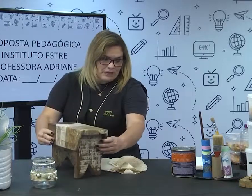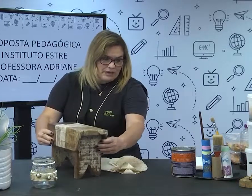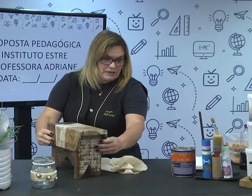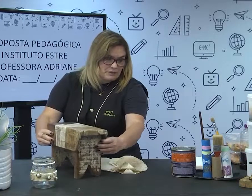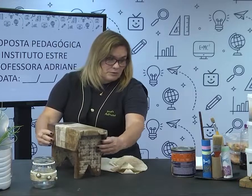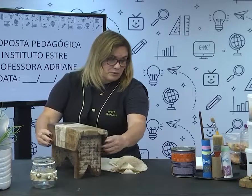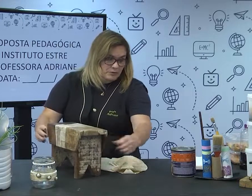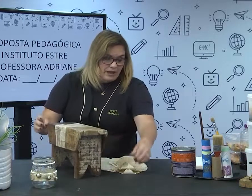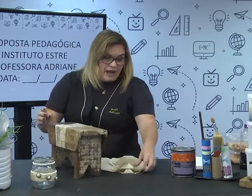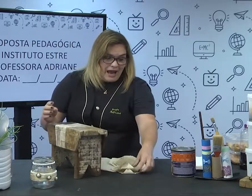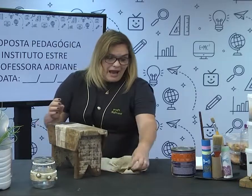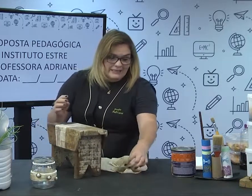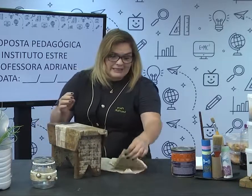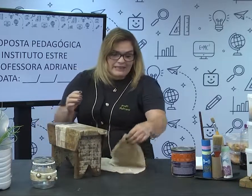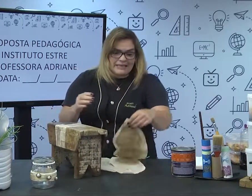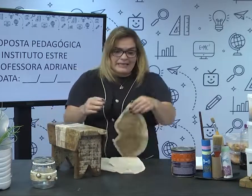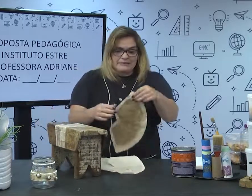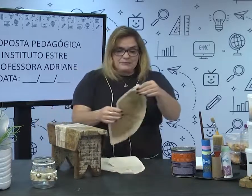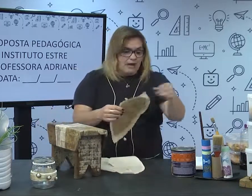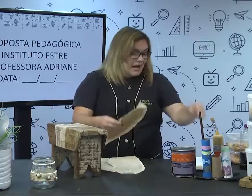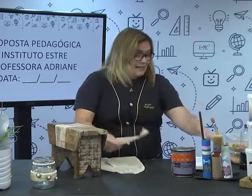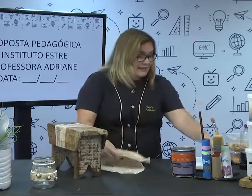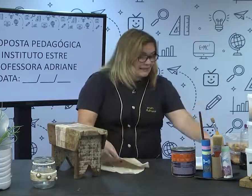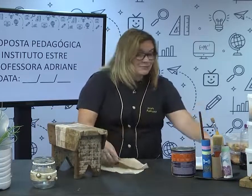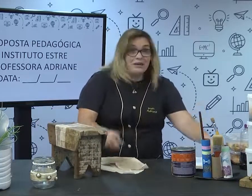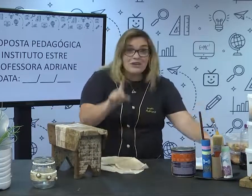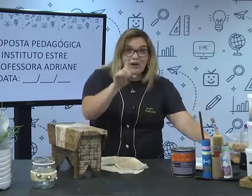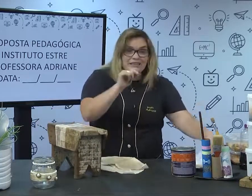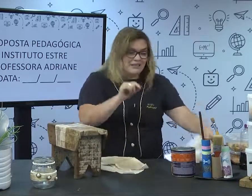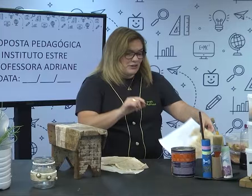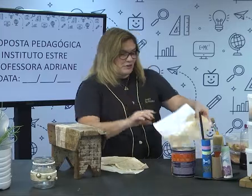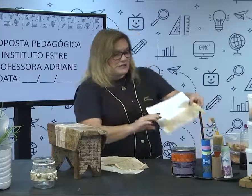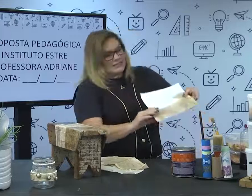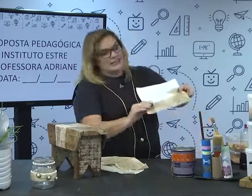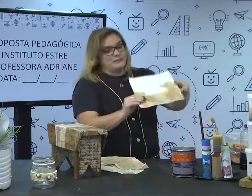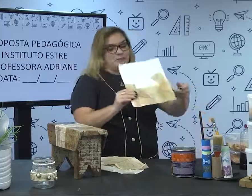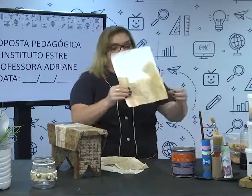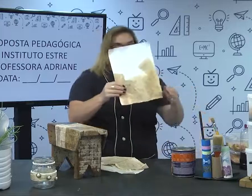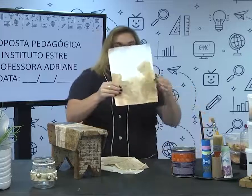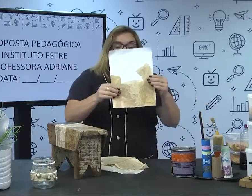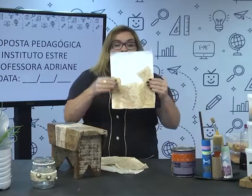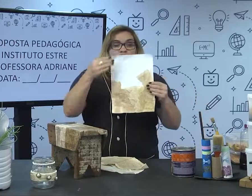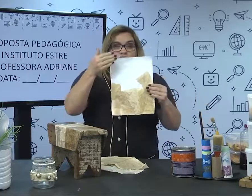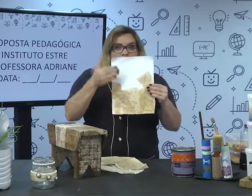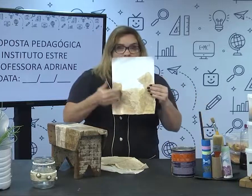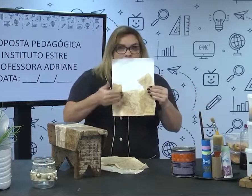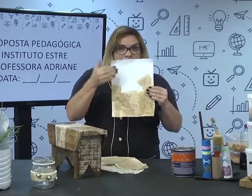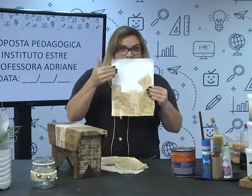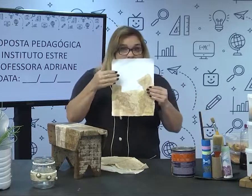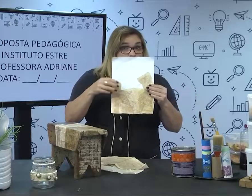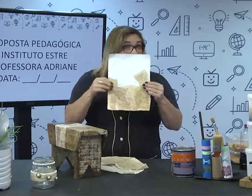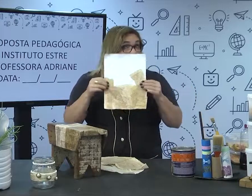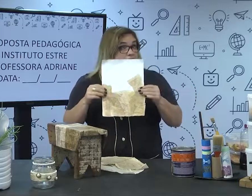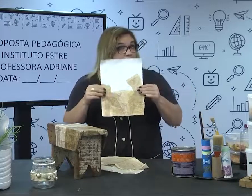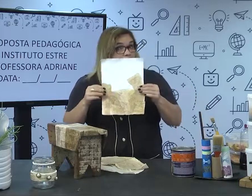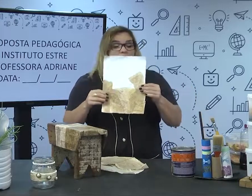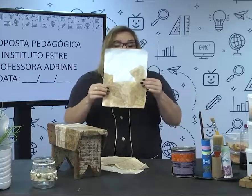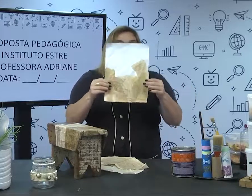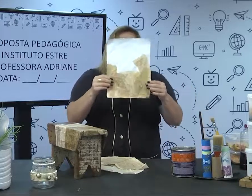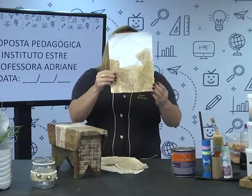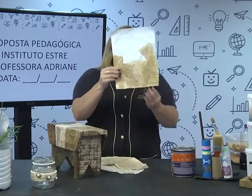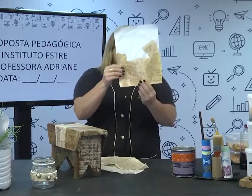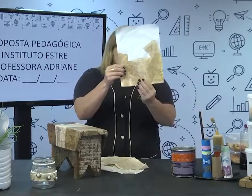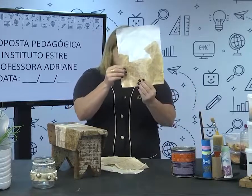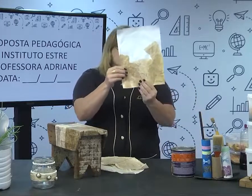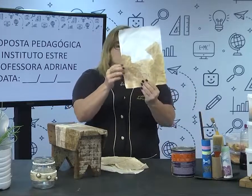isso mesmo. Aqui... Ai, aqui também, olhem o que, que eu fiz aqui. Eu deixei na metade para vocês